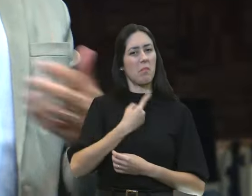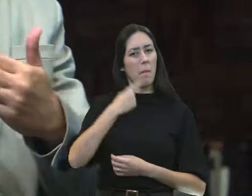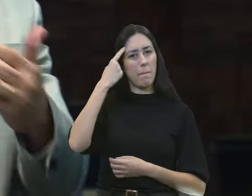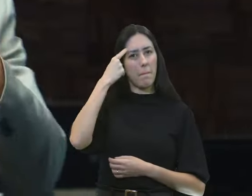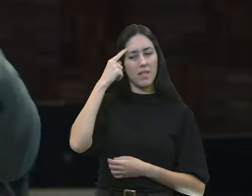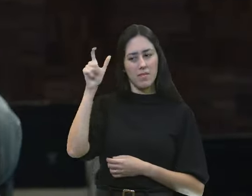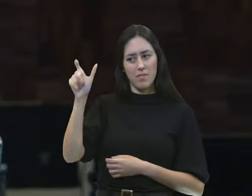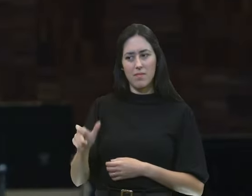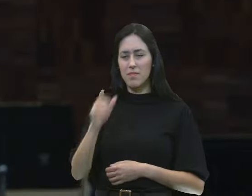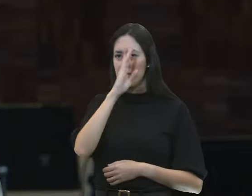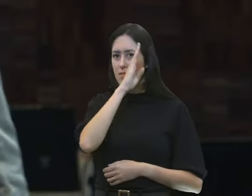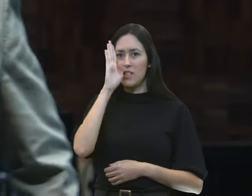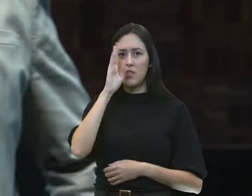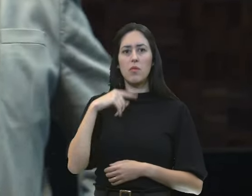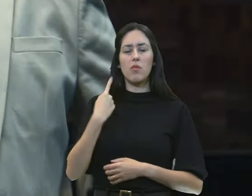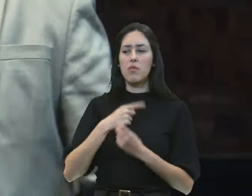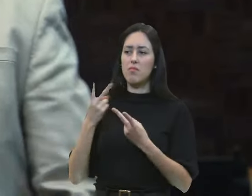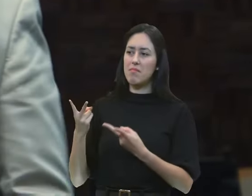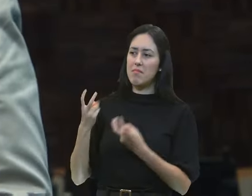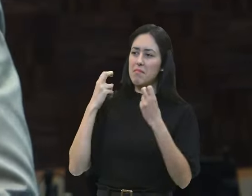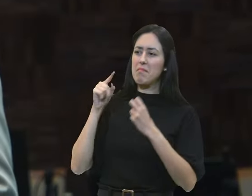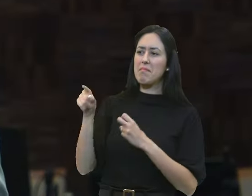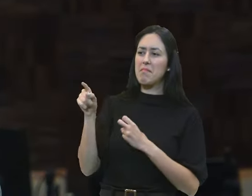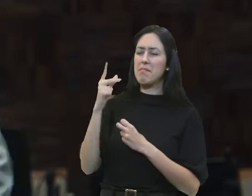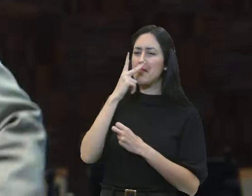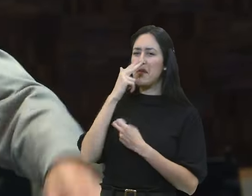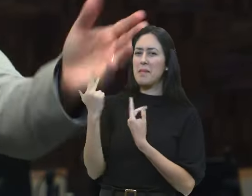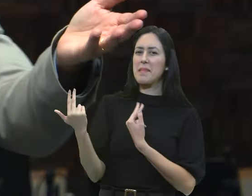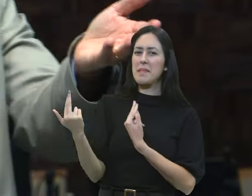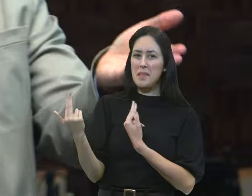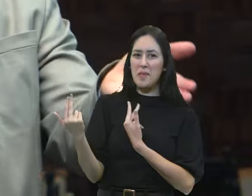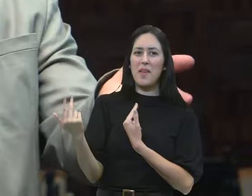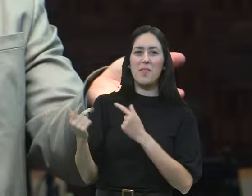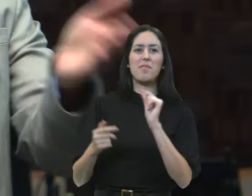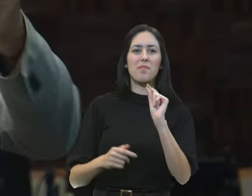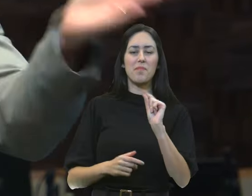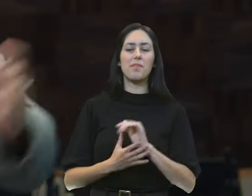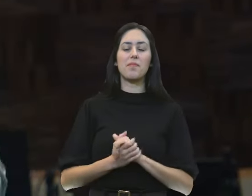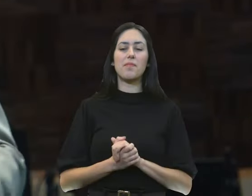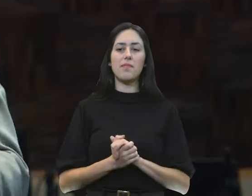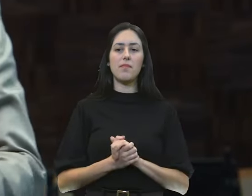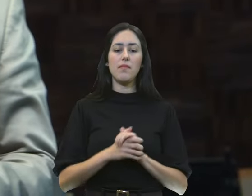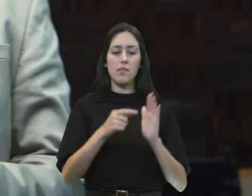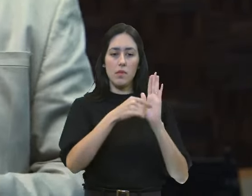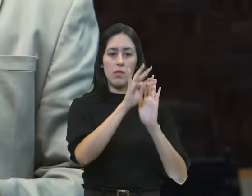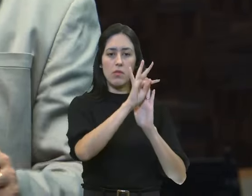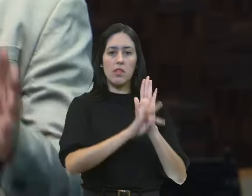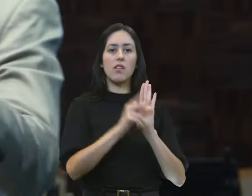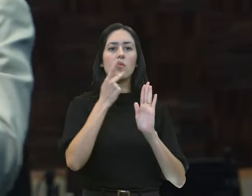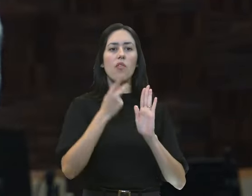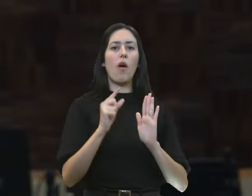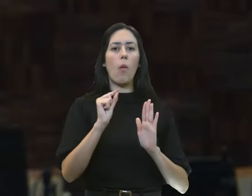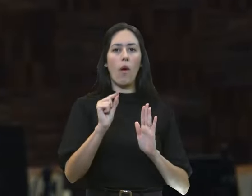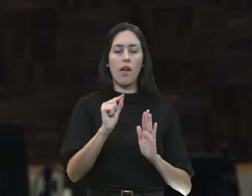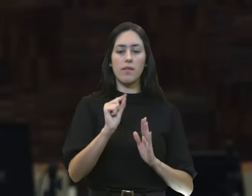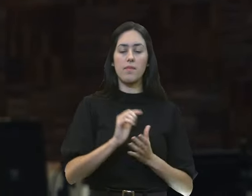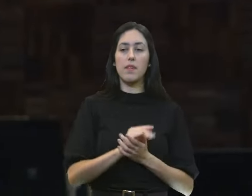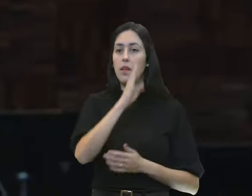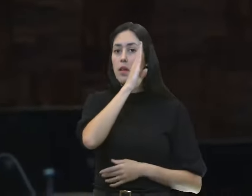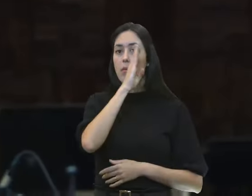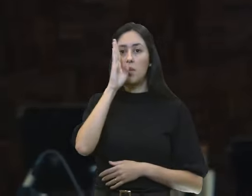a gente vai se identificando algumas vezes. Bartimeu, o texto mesmo vai dizer, filho